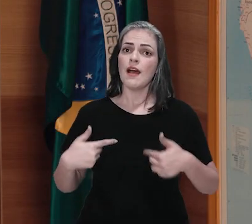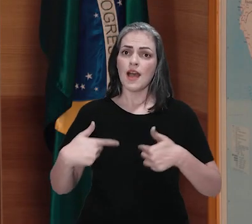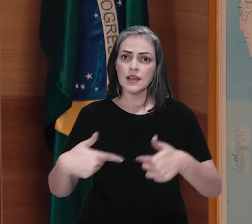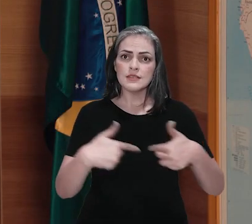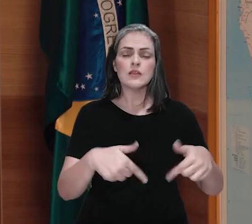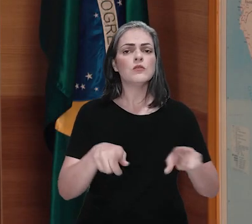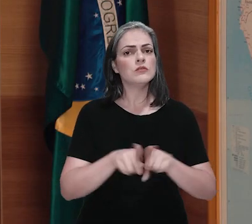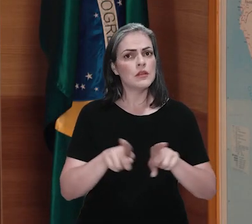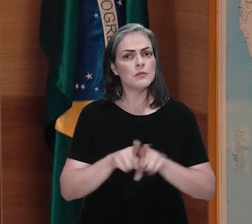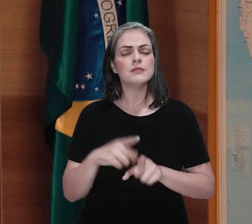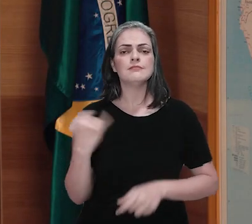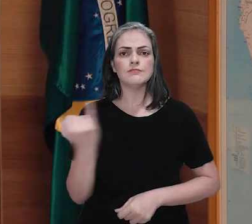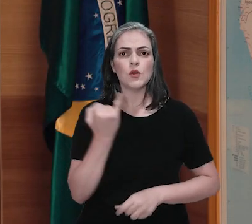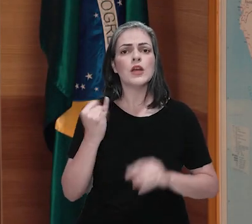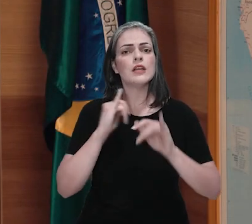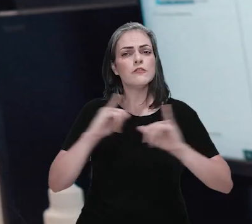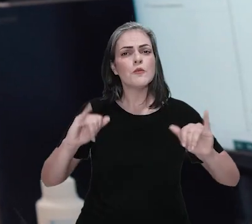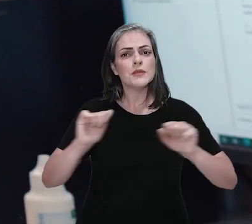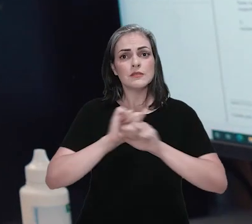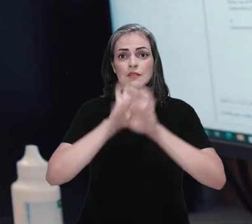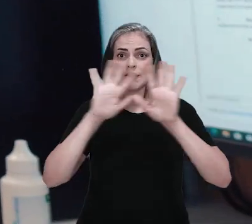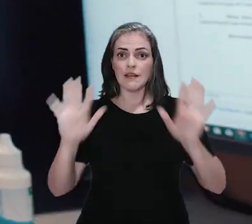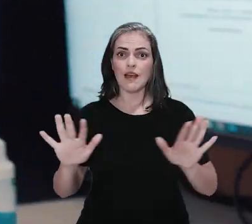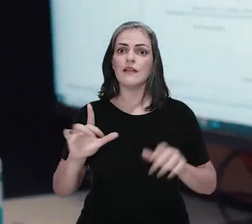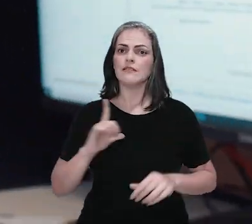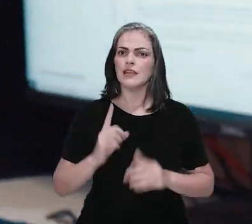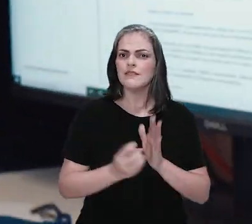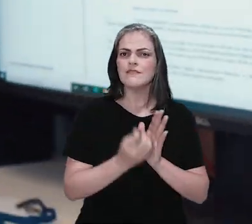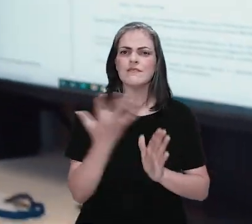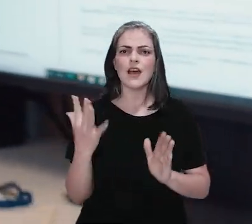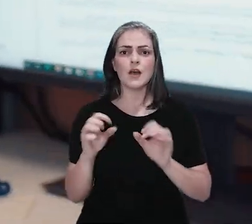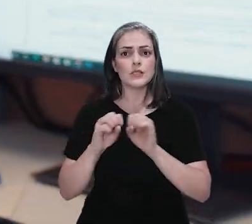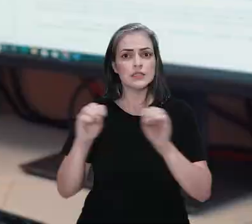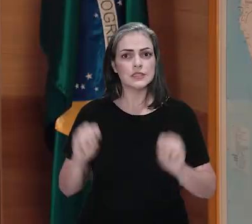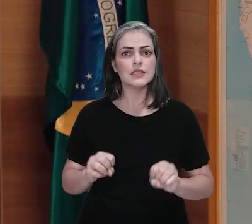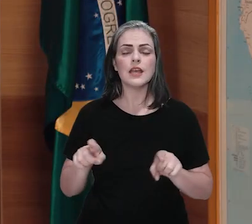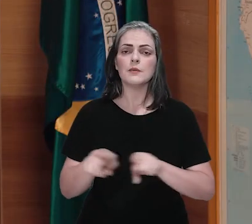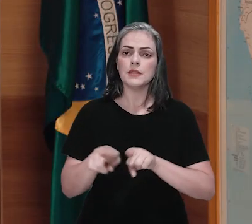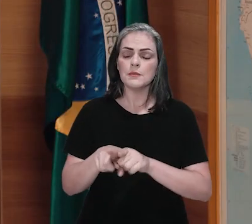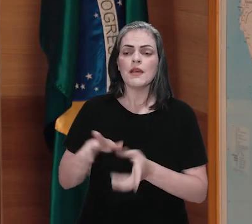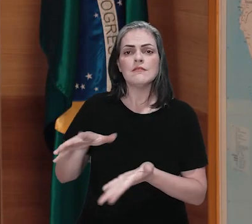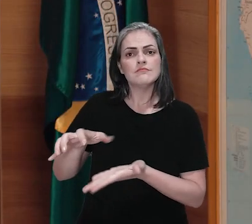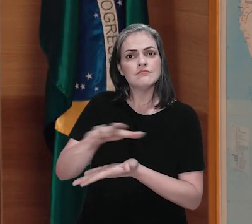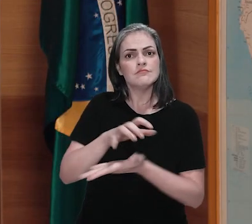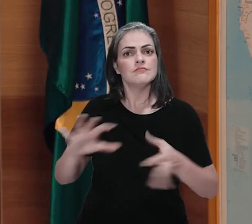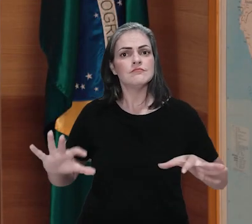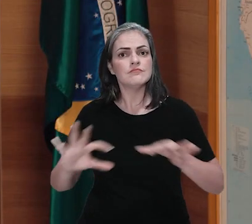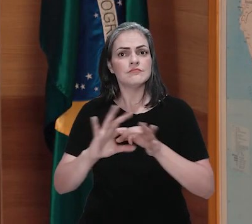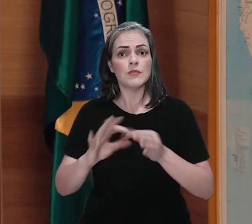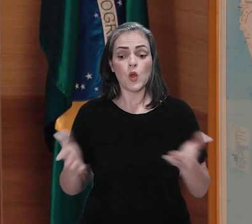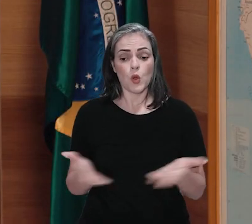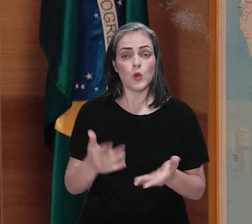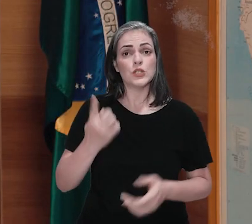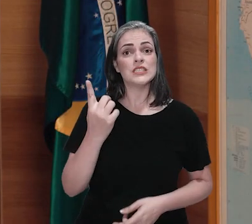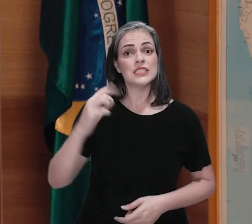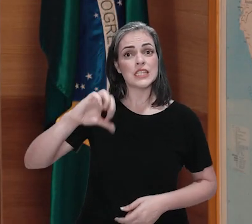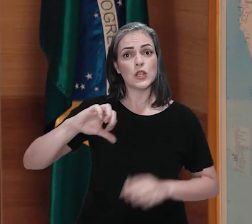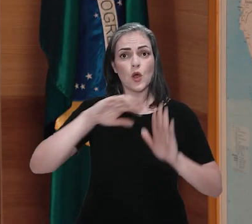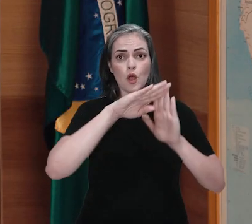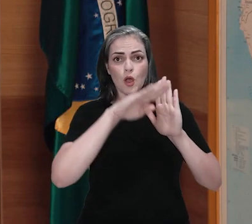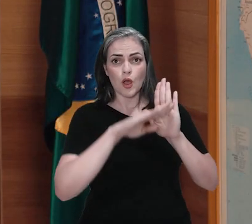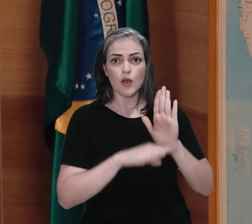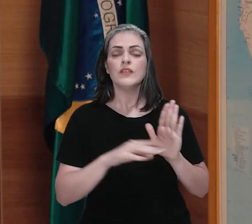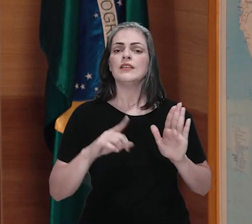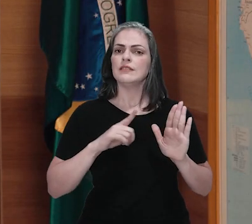relacionadas à transparência de informações. A partir da criação de vários sistemas, unificação de base, nós criamos hoje 19